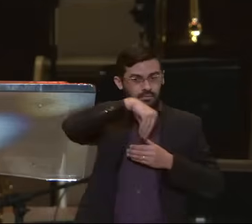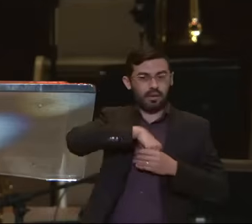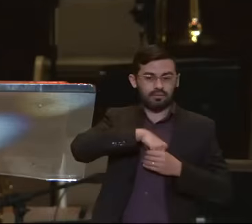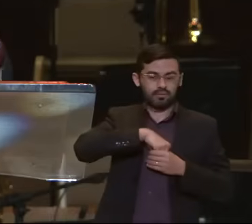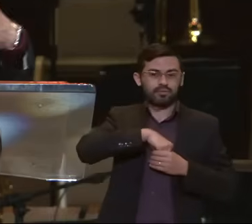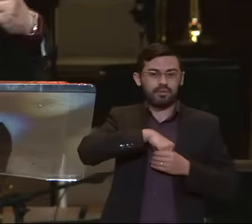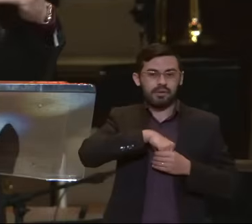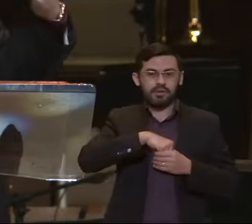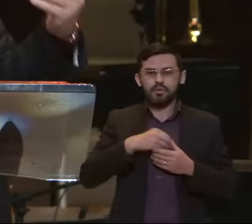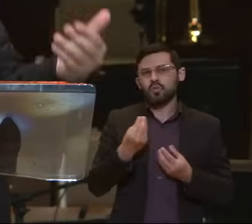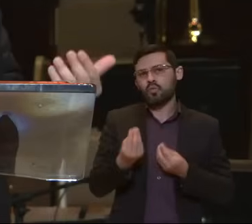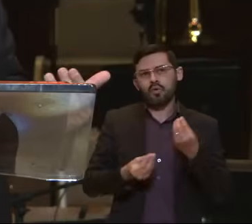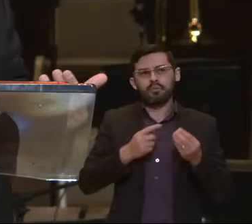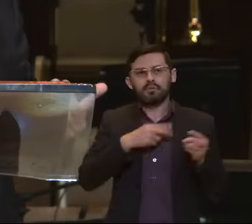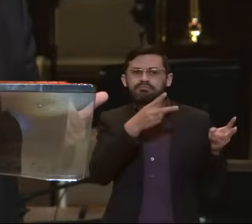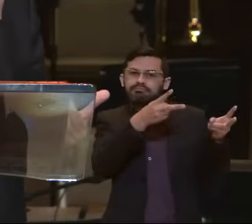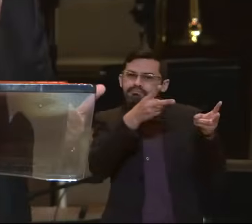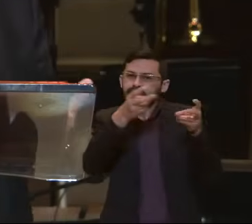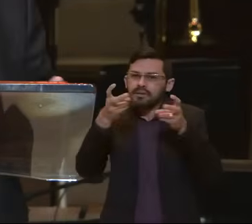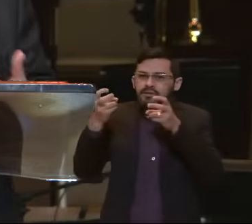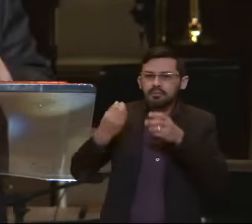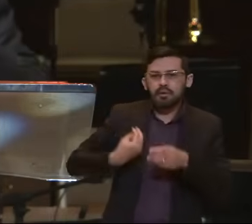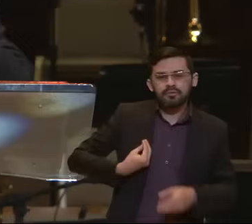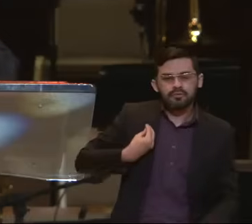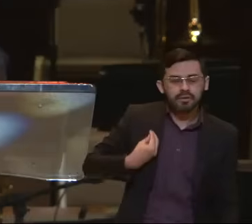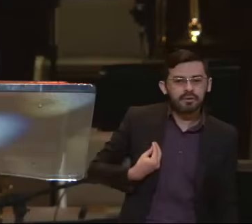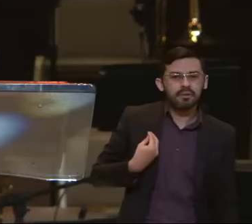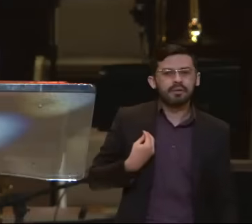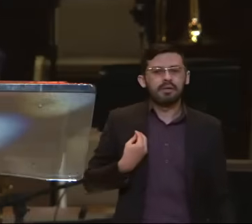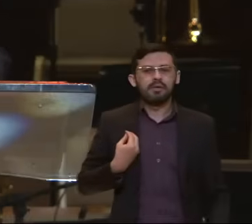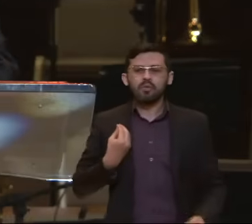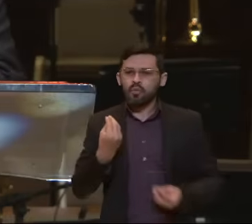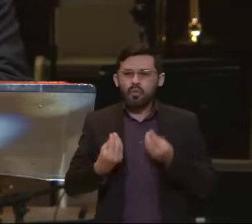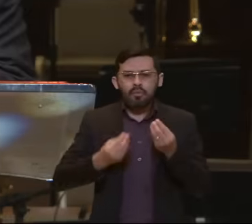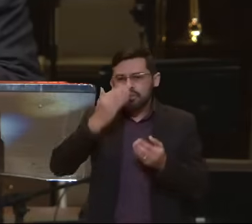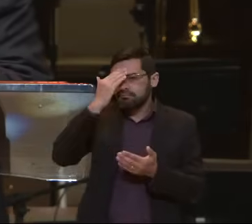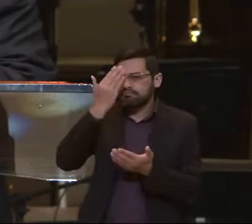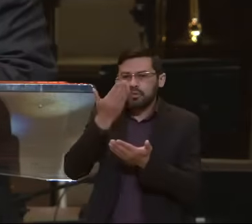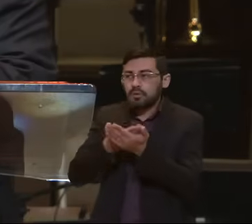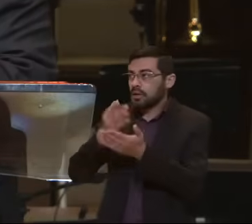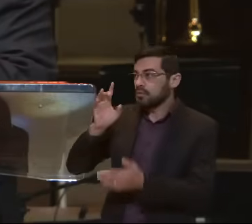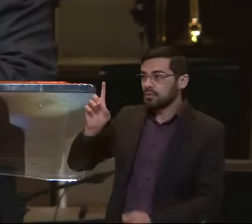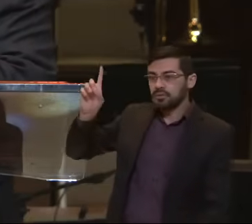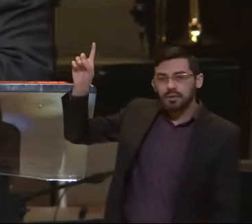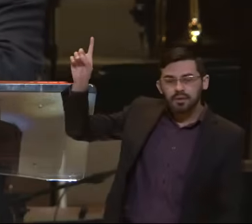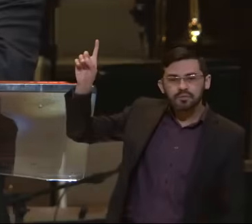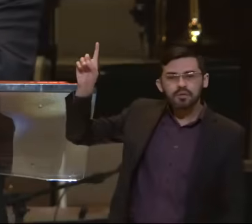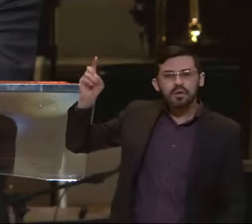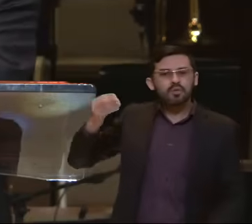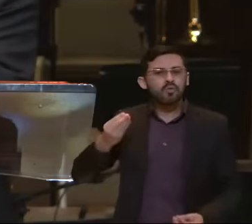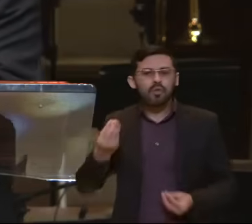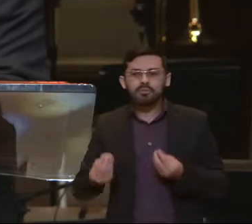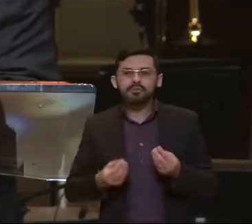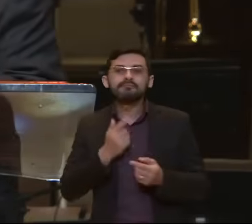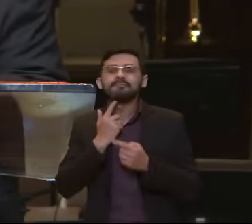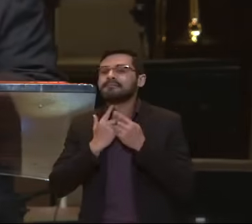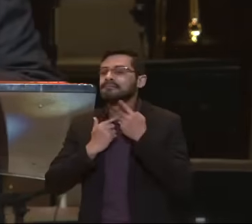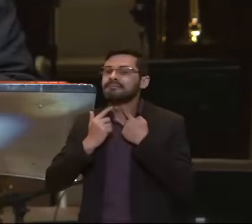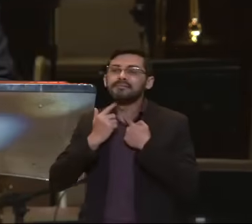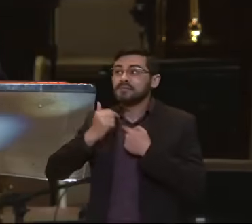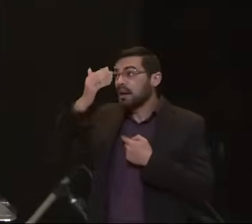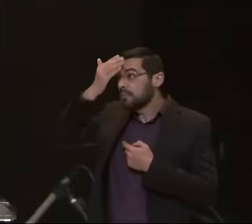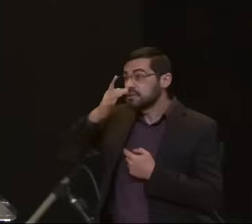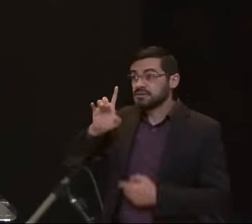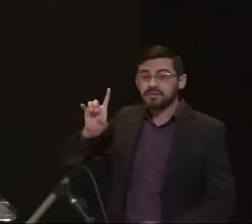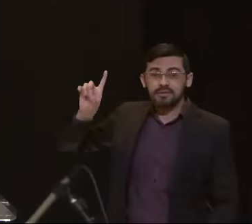interiores, na maneira como eu enxergo a vida, na maneira como eu creio em Deus, na maneira que eu sinto fome da presença